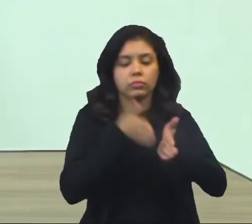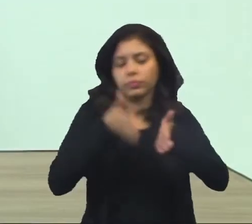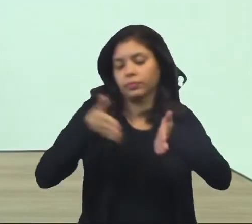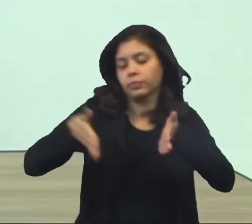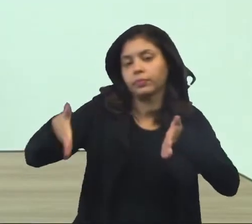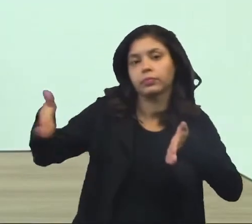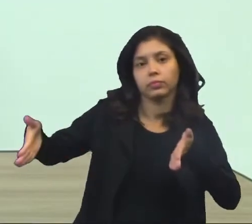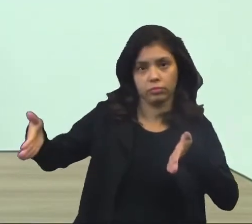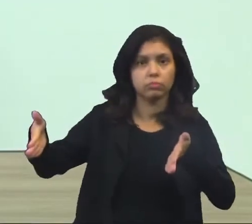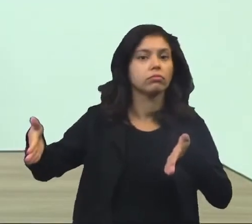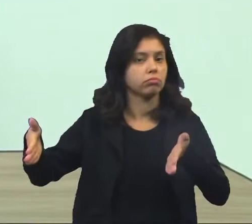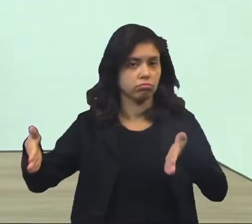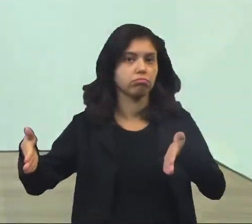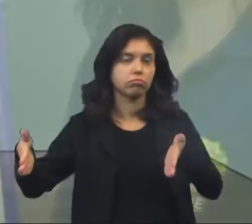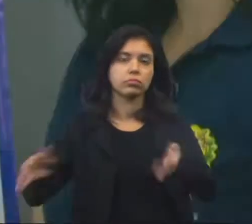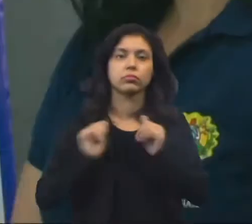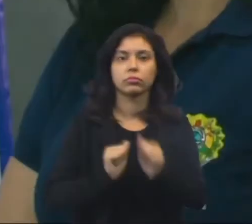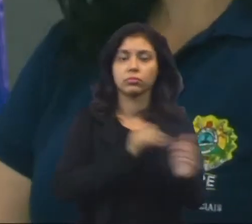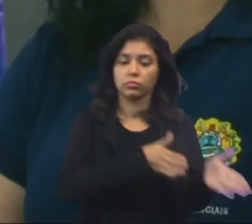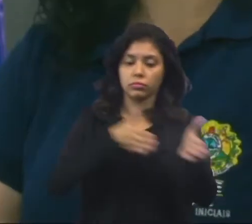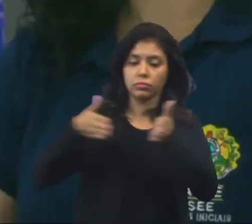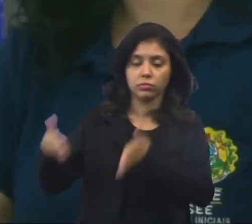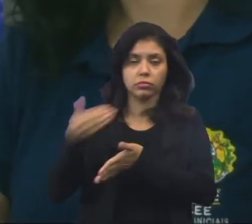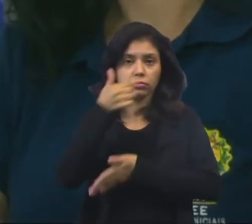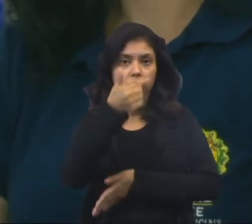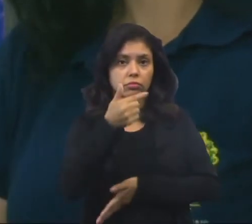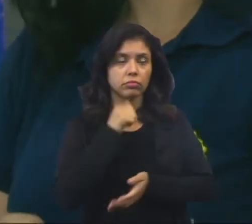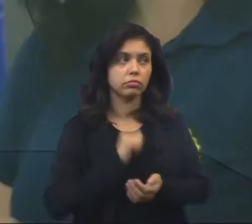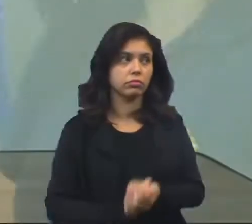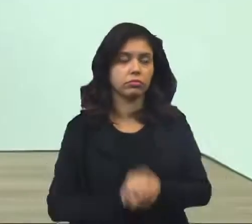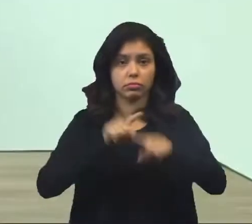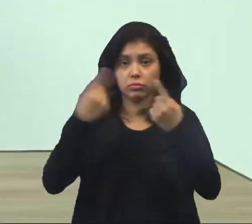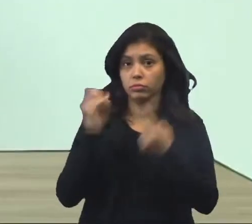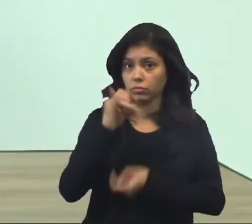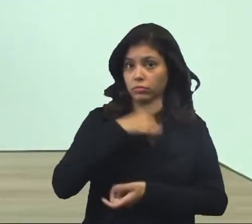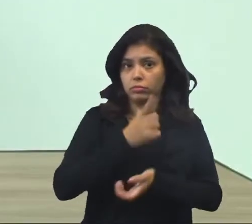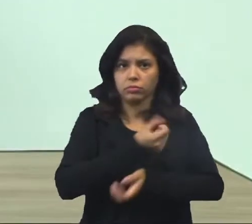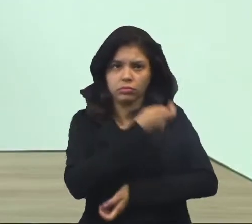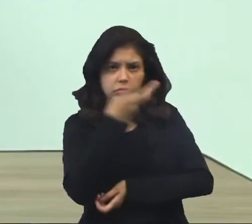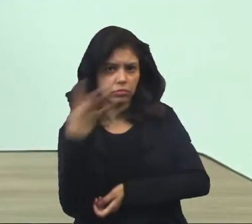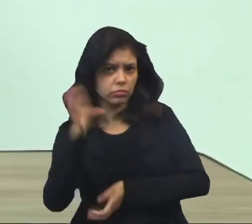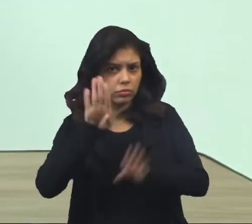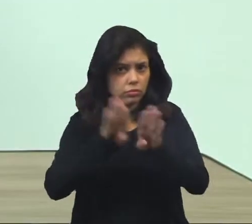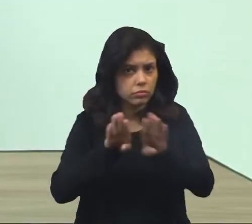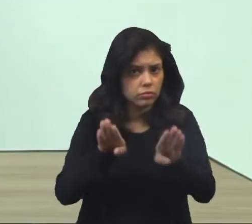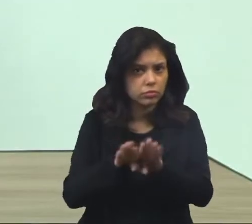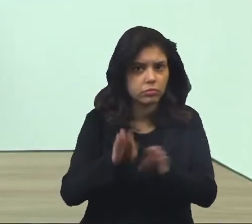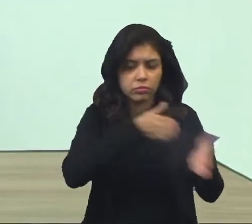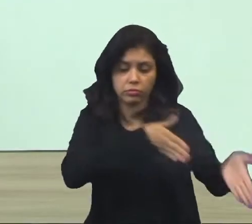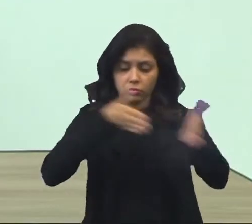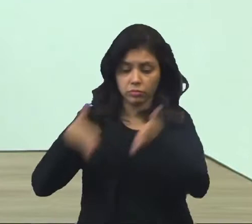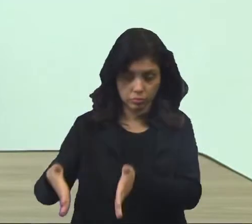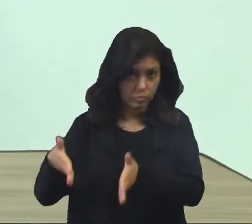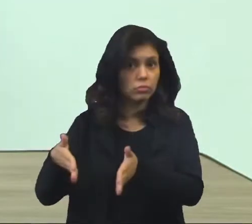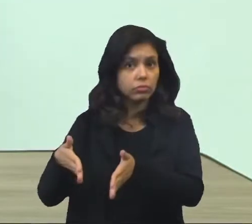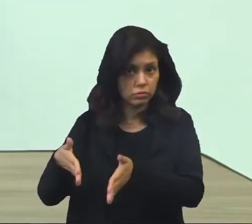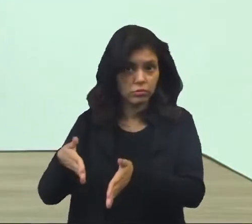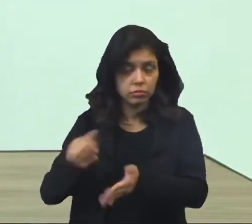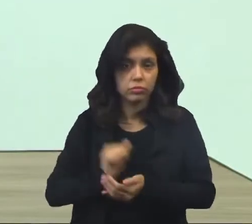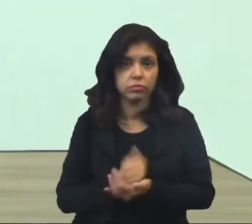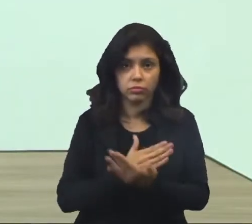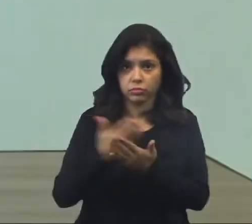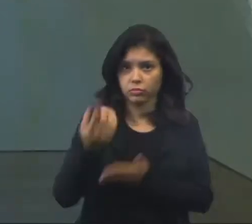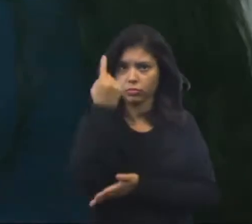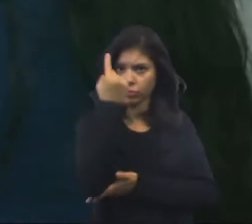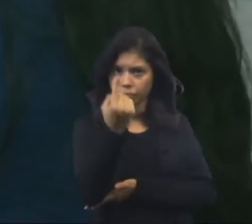uma ordem aí. Eu posso partir do 2. Mas se eu contar também de 2 em 2, partindo, começar